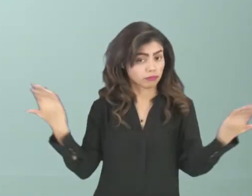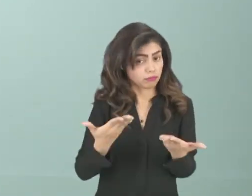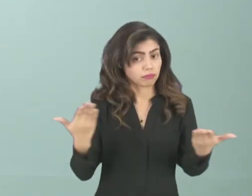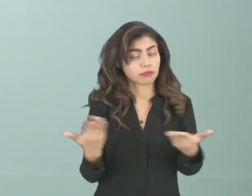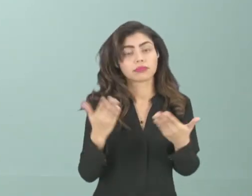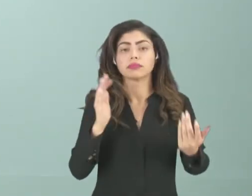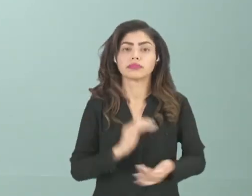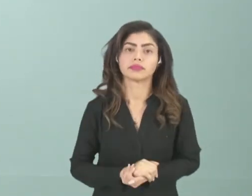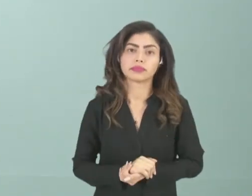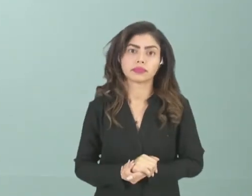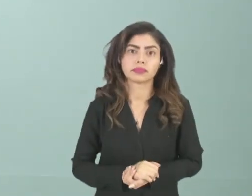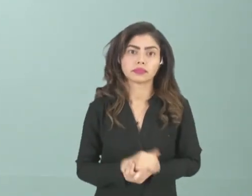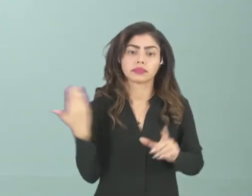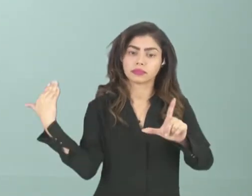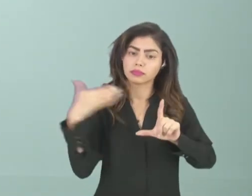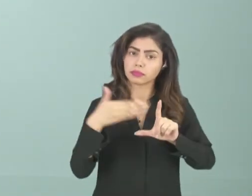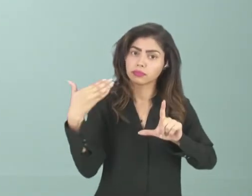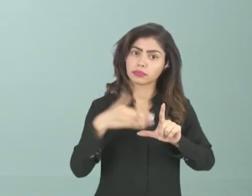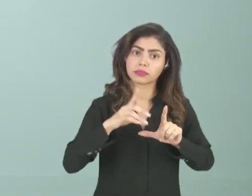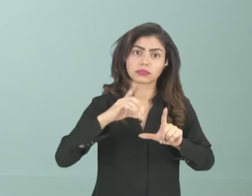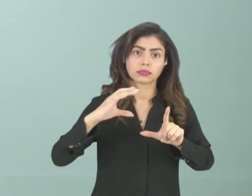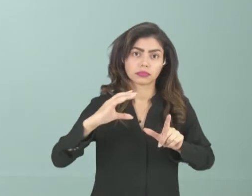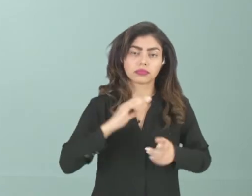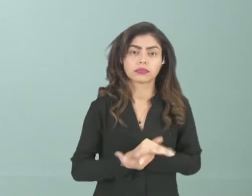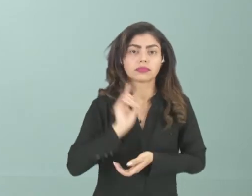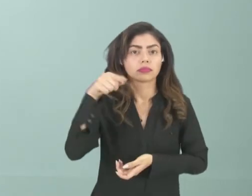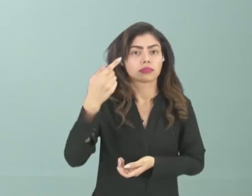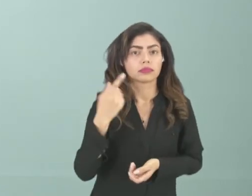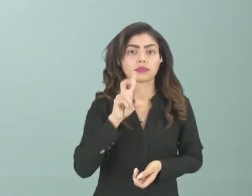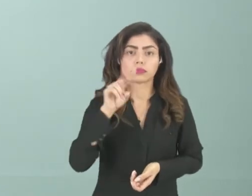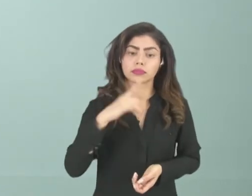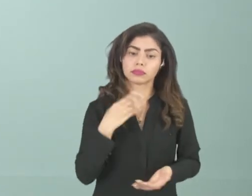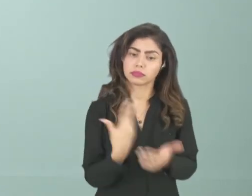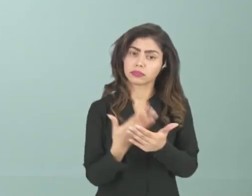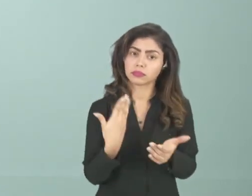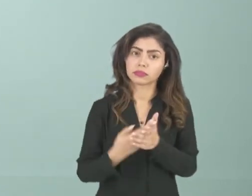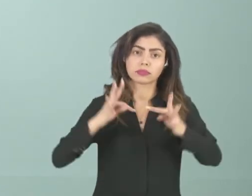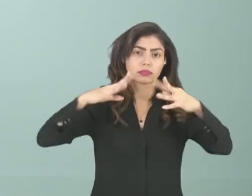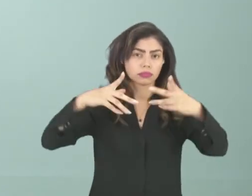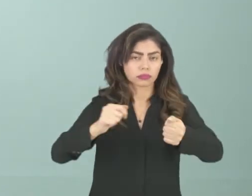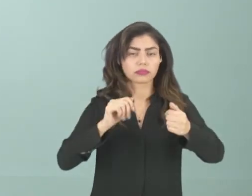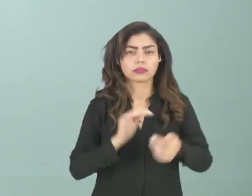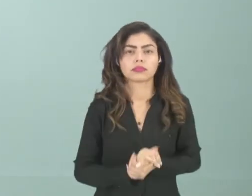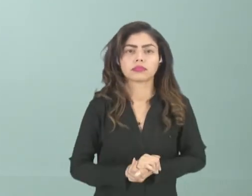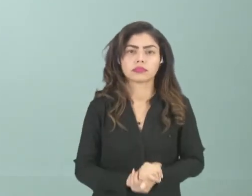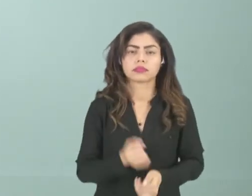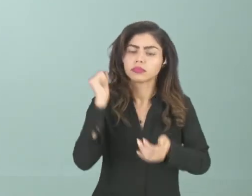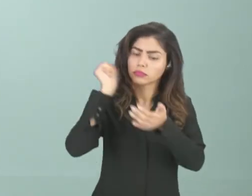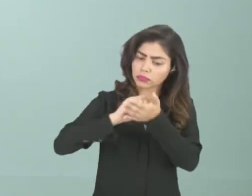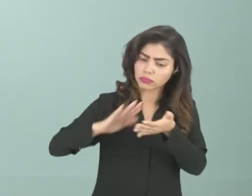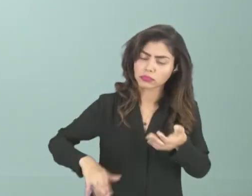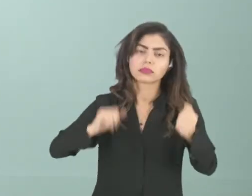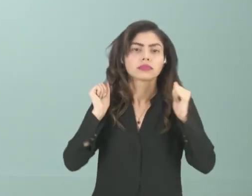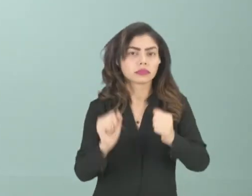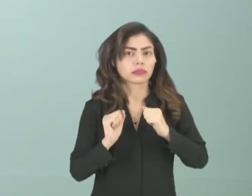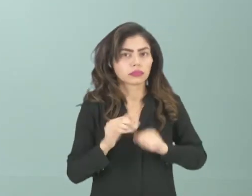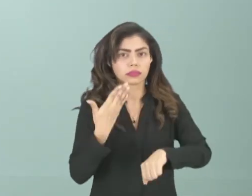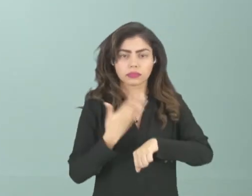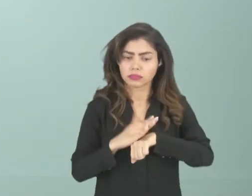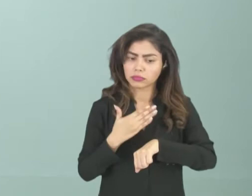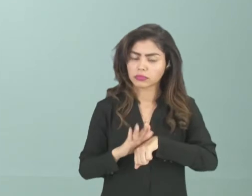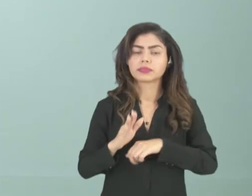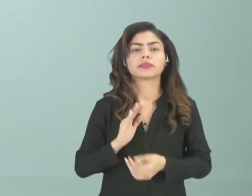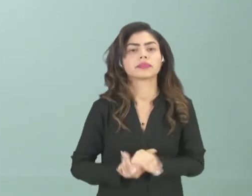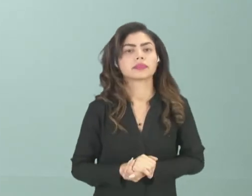de hoje. Acesse a nossa plataforma Edu, que lá vocês vão ter nossas aulas disponibilizadas, exercícios para que vocês possam